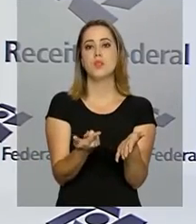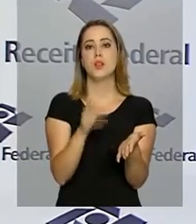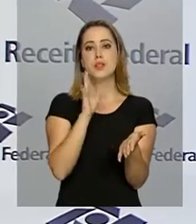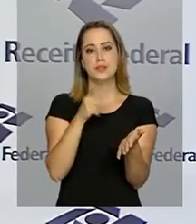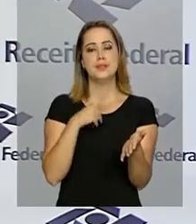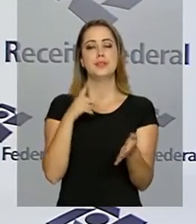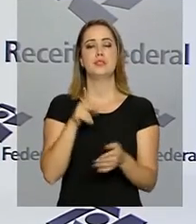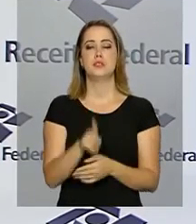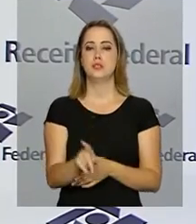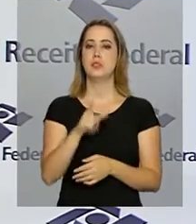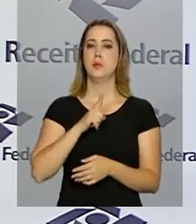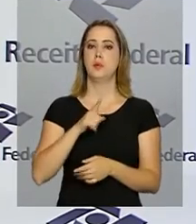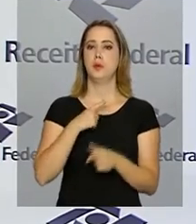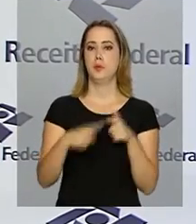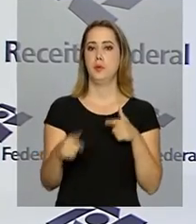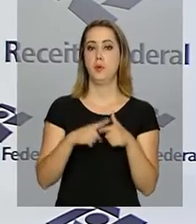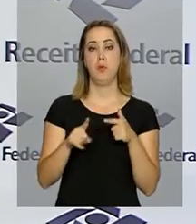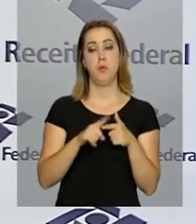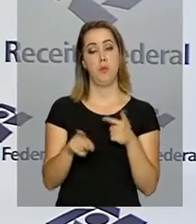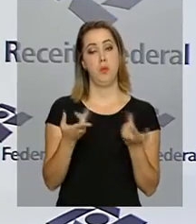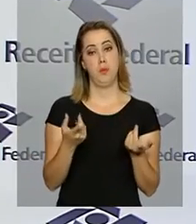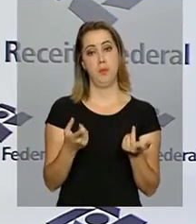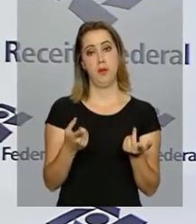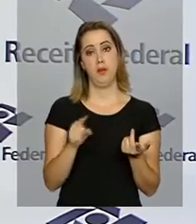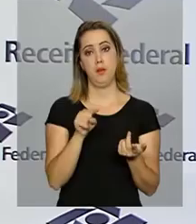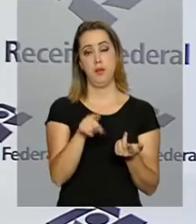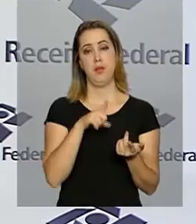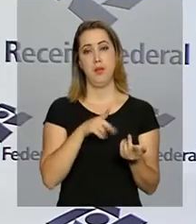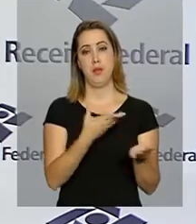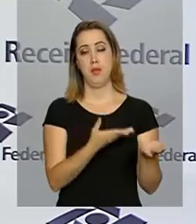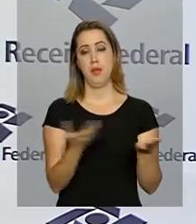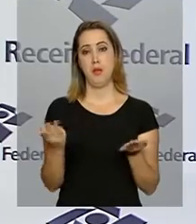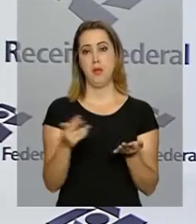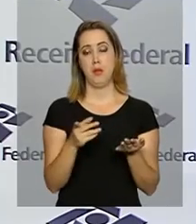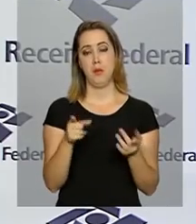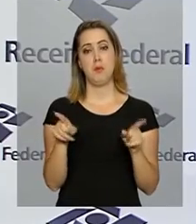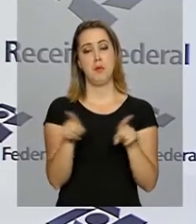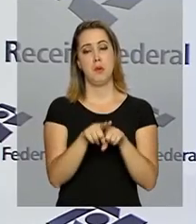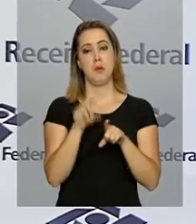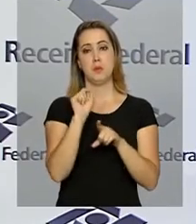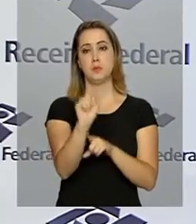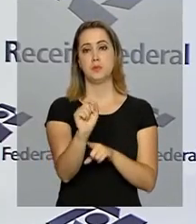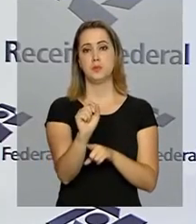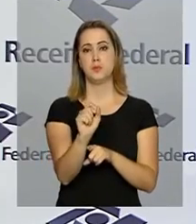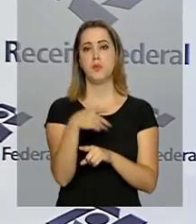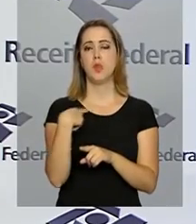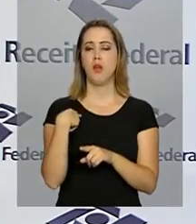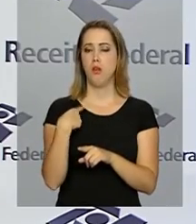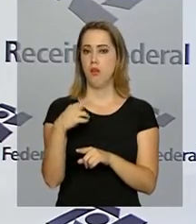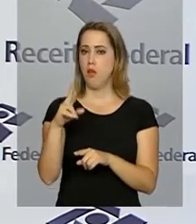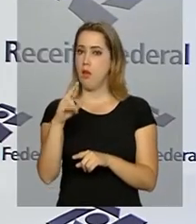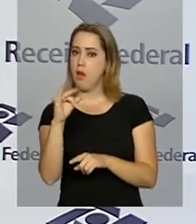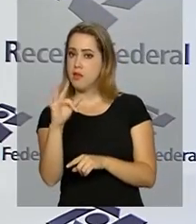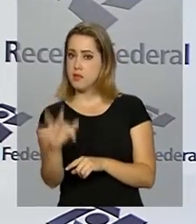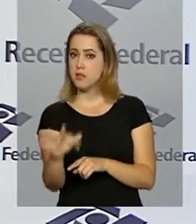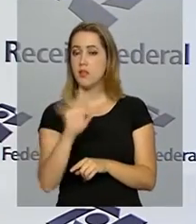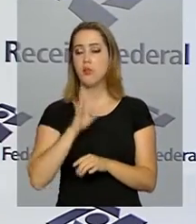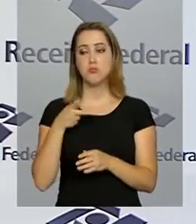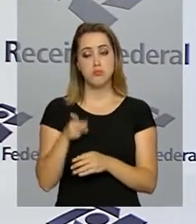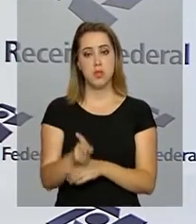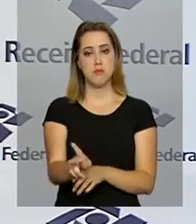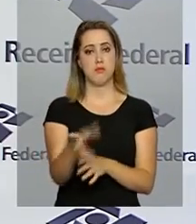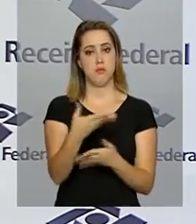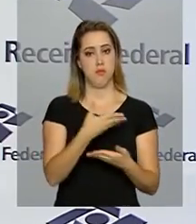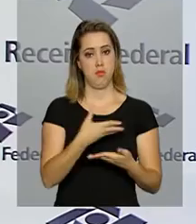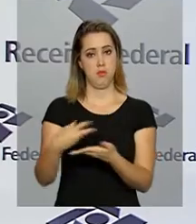normalmente tem problema. Não na recepção que a Receita tem recebido nos últimos anos, sem nenhum problema. Mas quem deixa para a